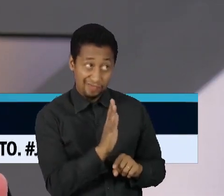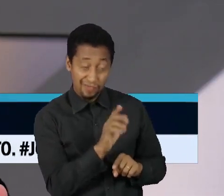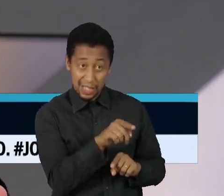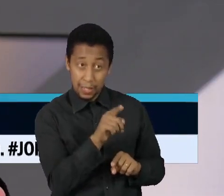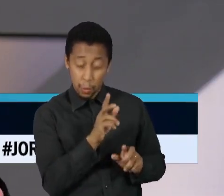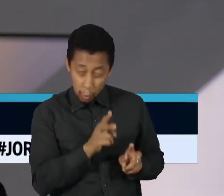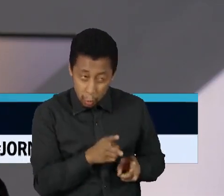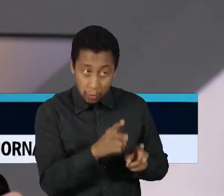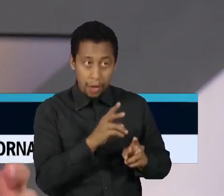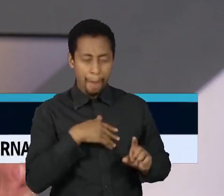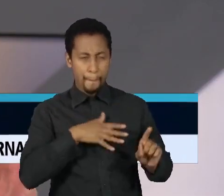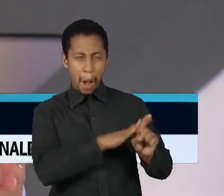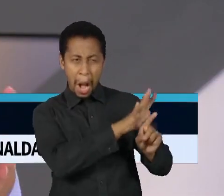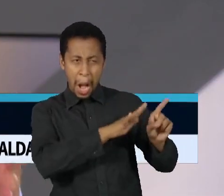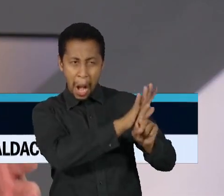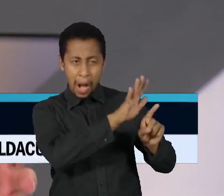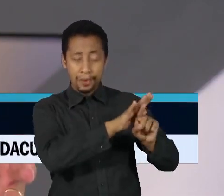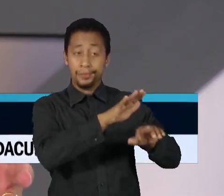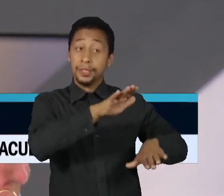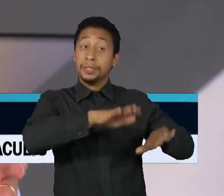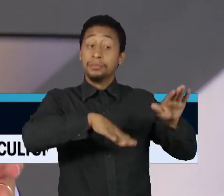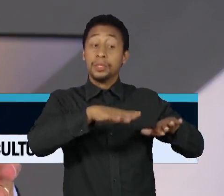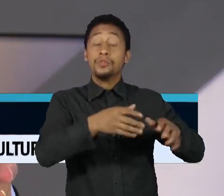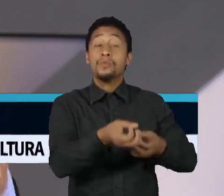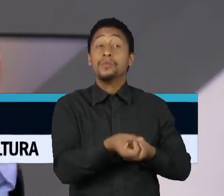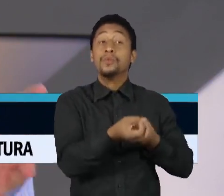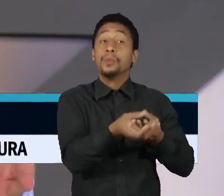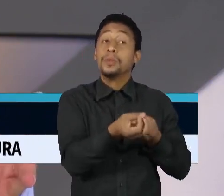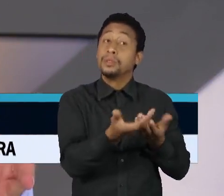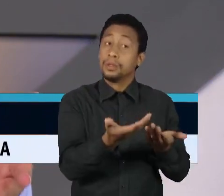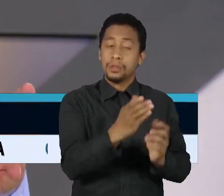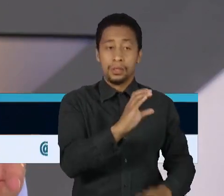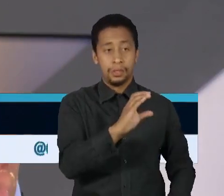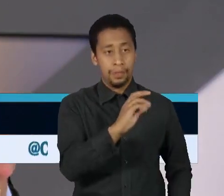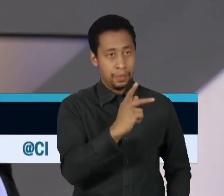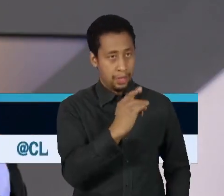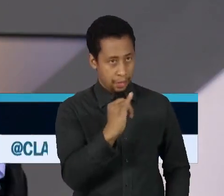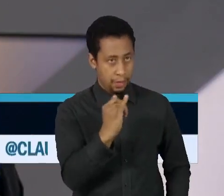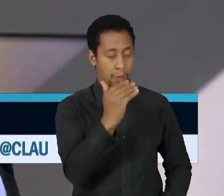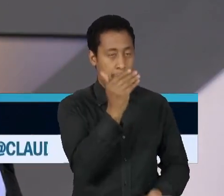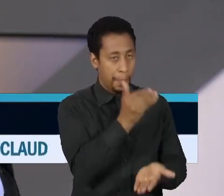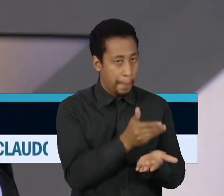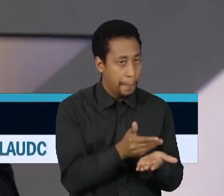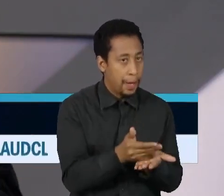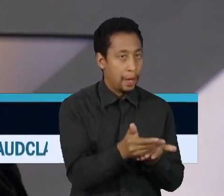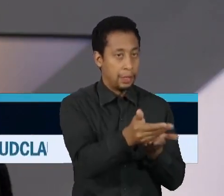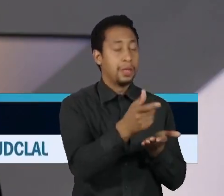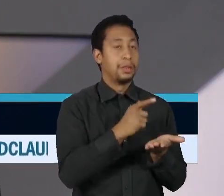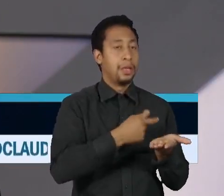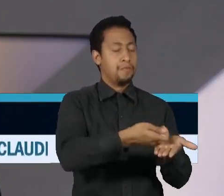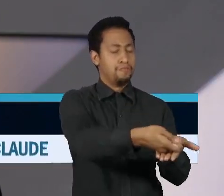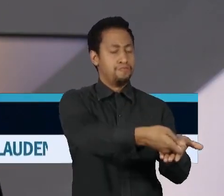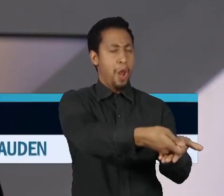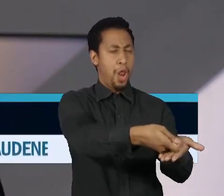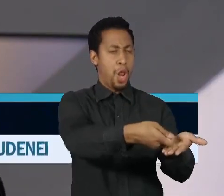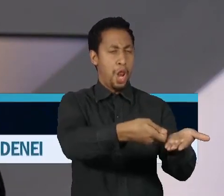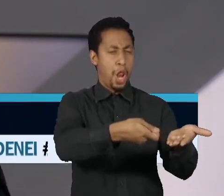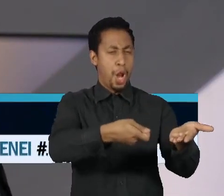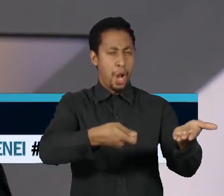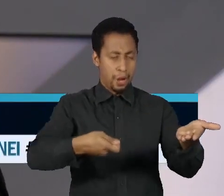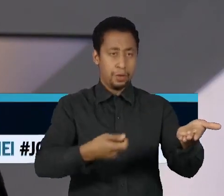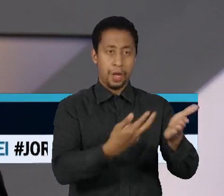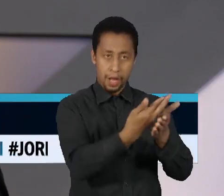e geralmente uma CPI começa acaba o relatório relatório para Ministério Público Ministério do Poder Judiciário